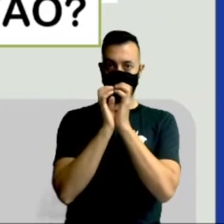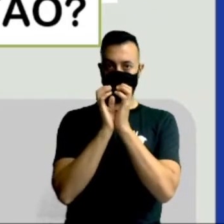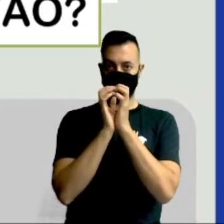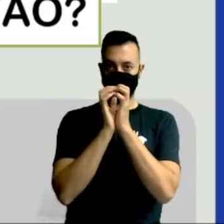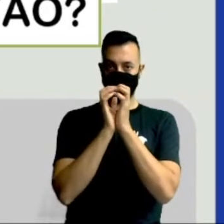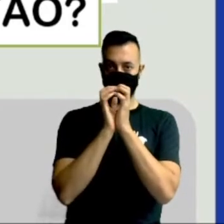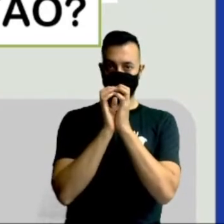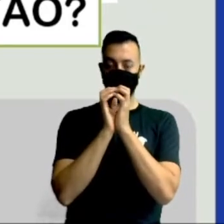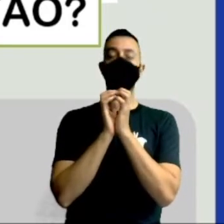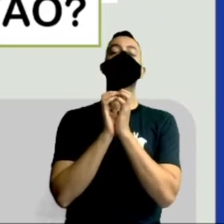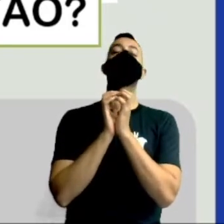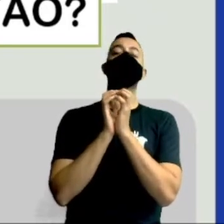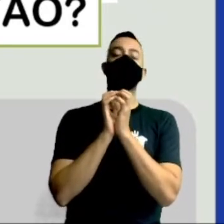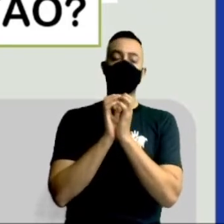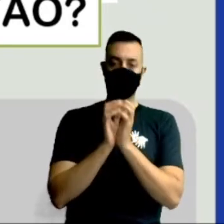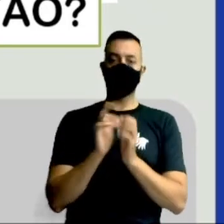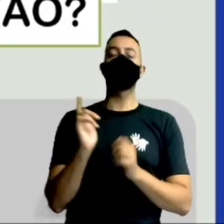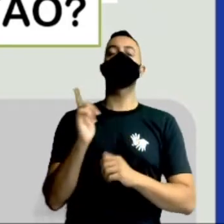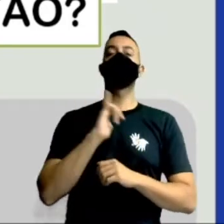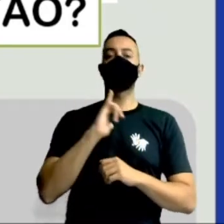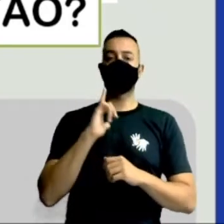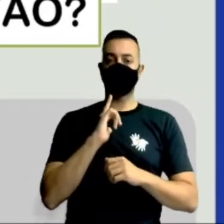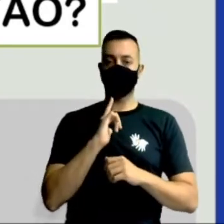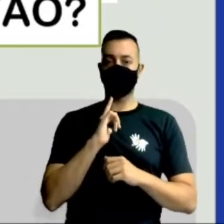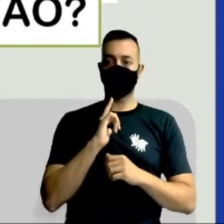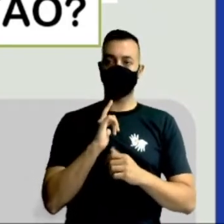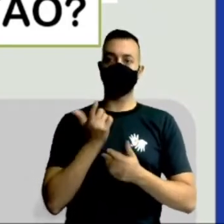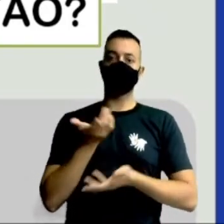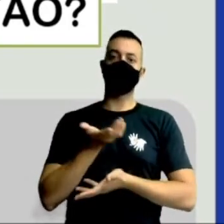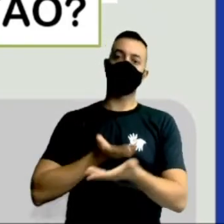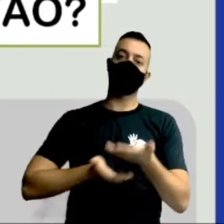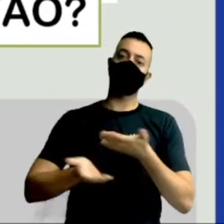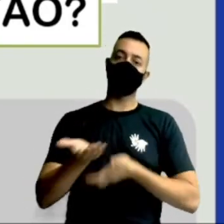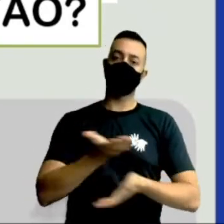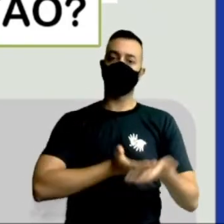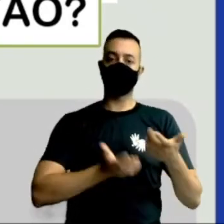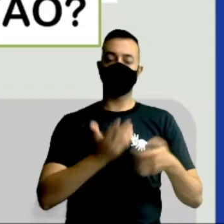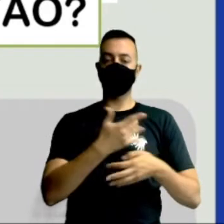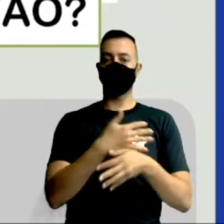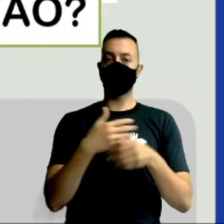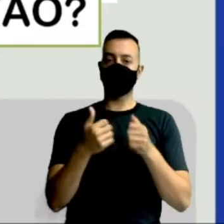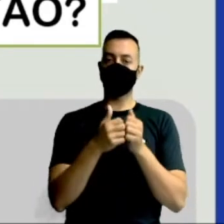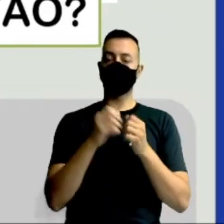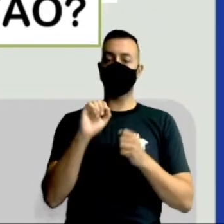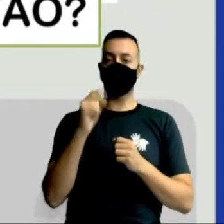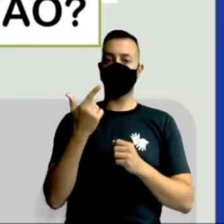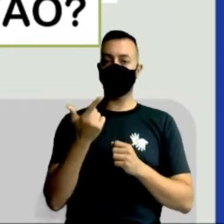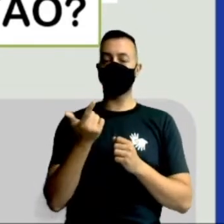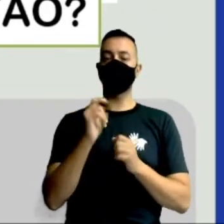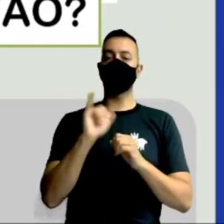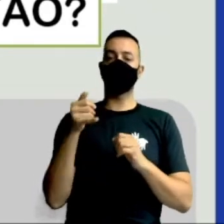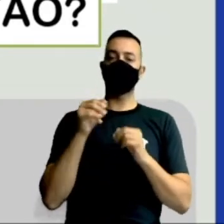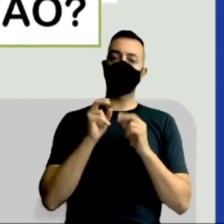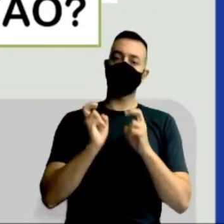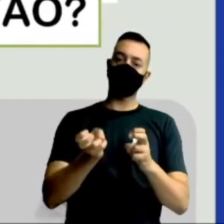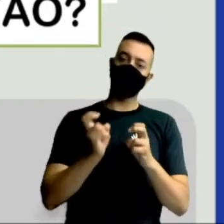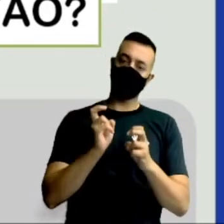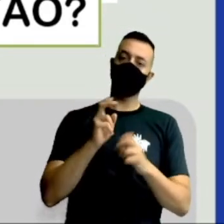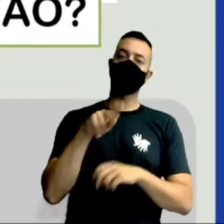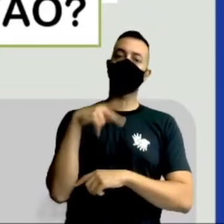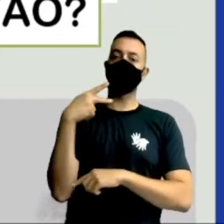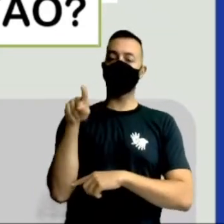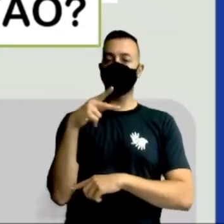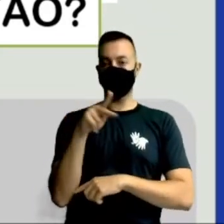Recife, e possui aí um alto nível de integração com as cidades vizinhas, como Olinda, Jaboatão dos Guararapes e